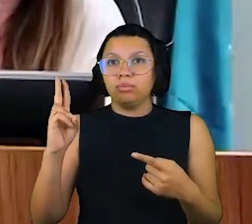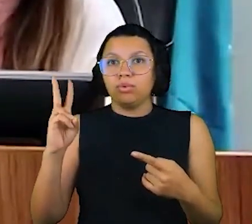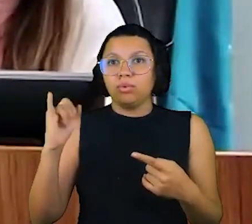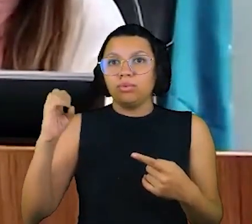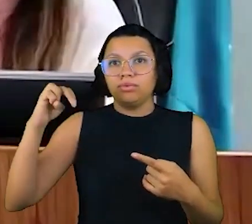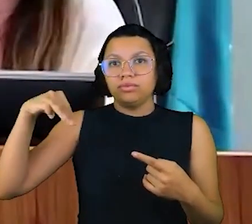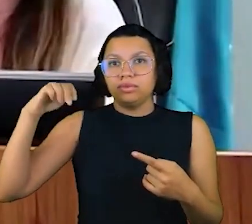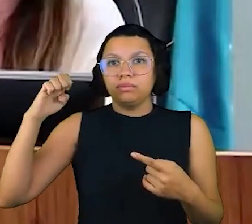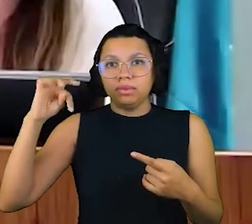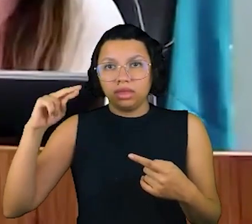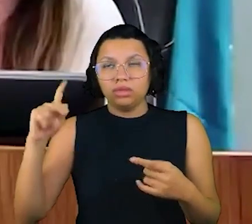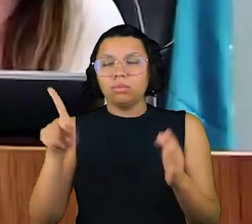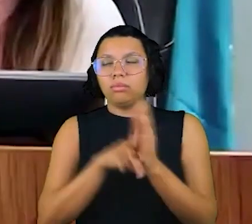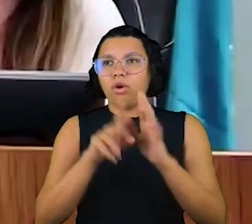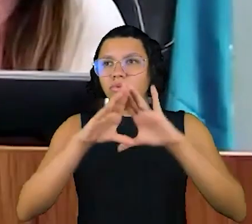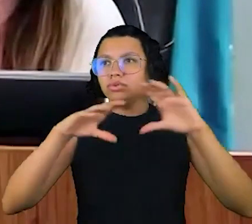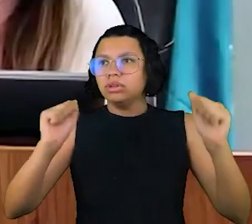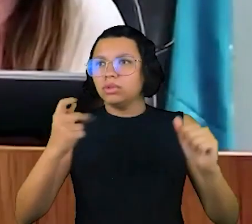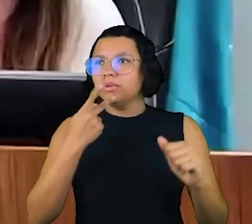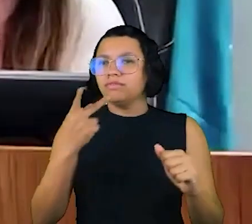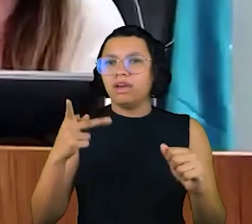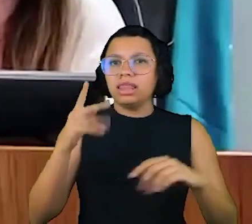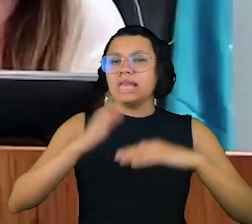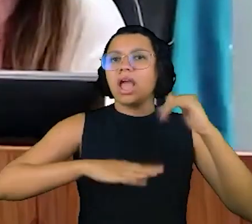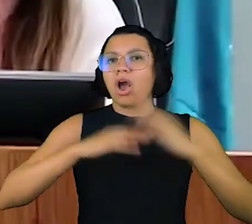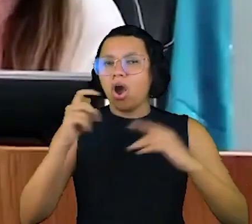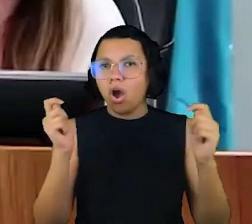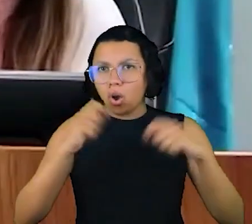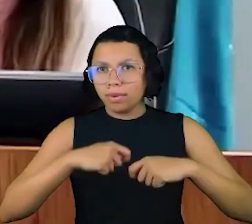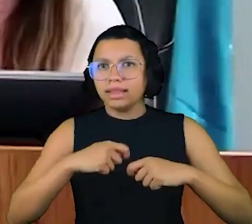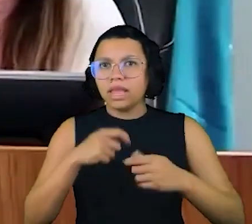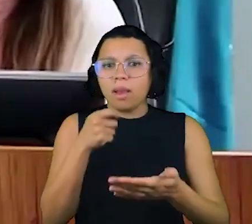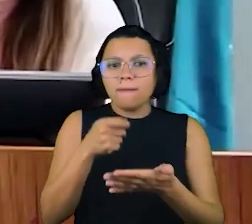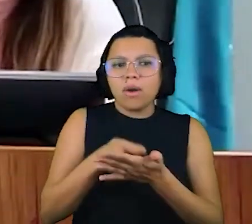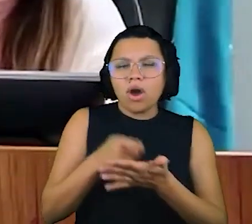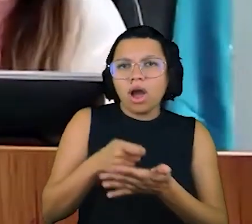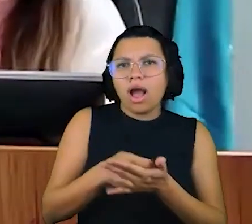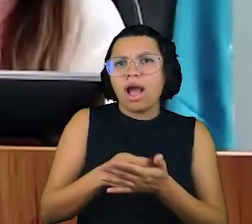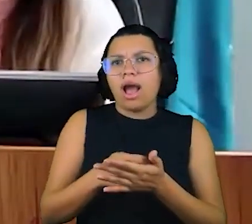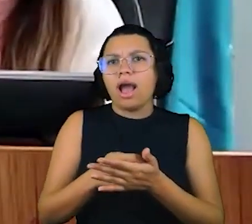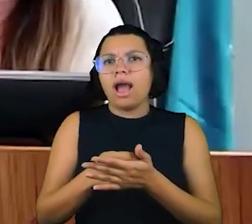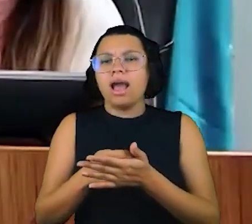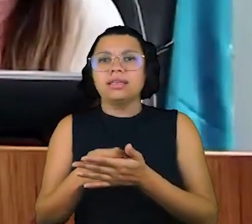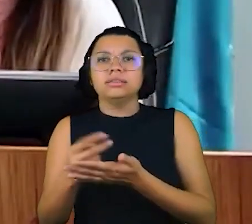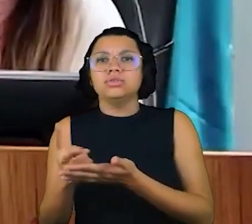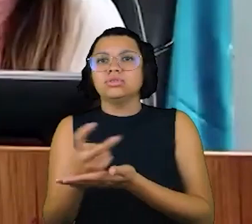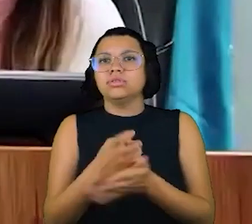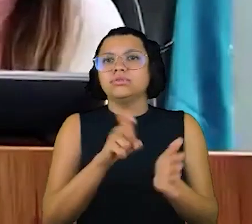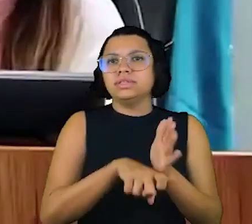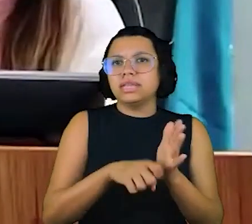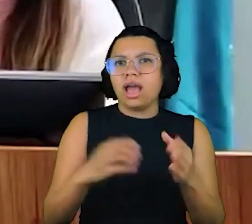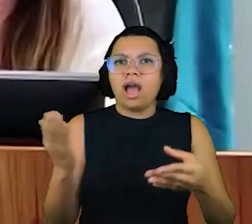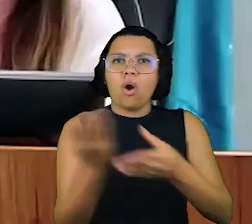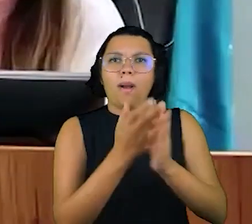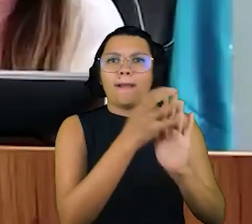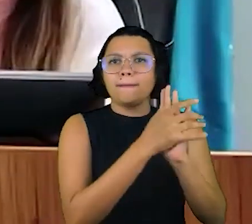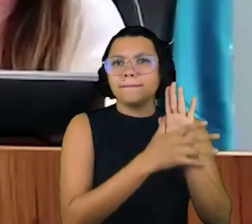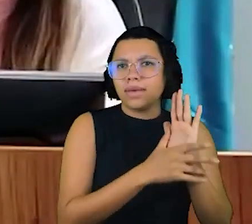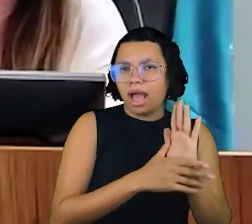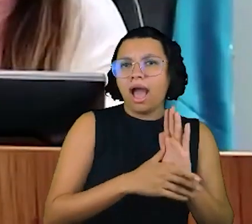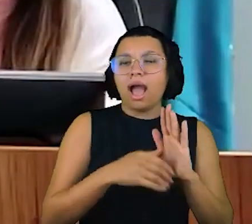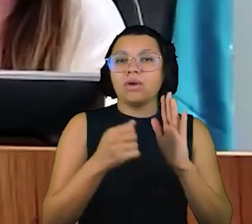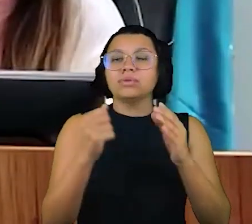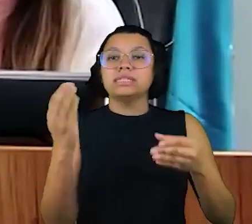provimento do tribunal que diz que vara de execução fiscal é competente para processar a execução fiscal, embargos e ações